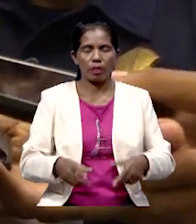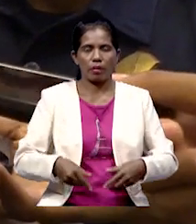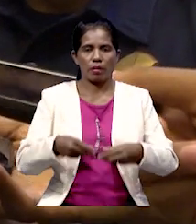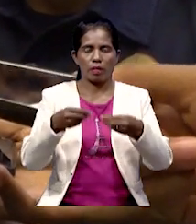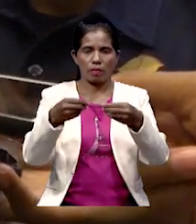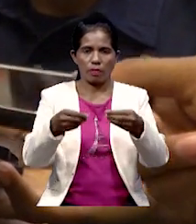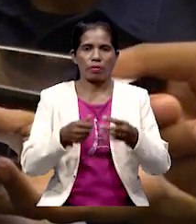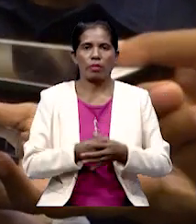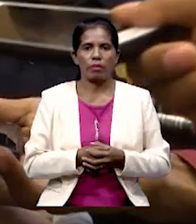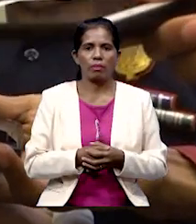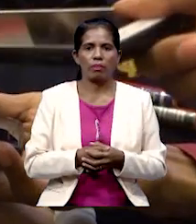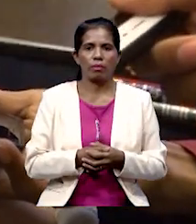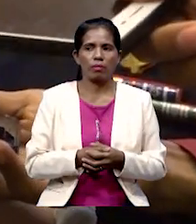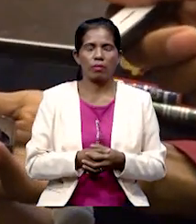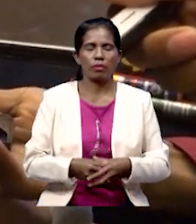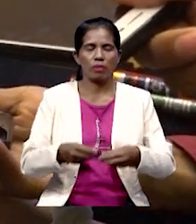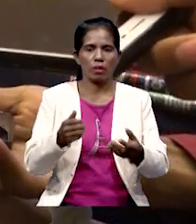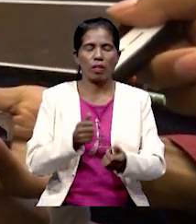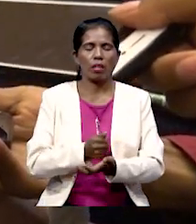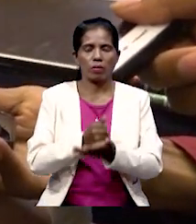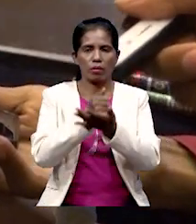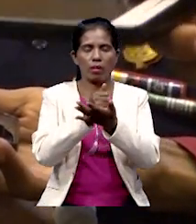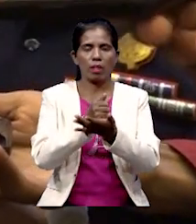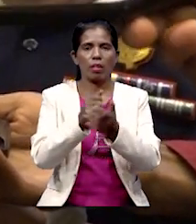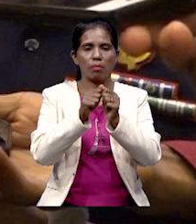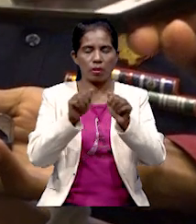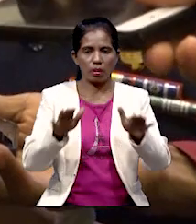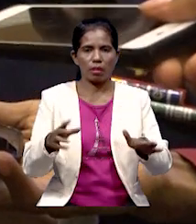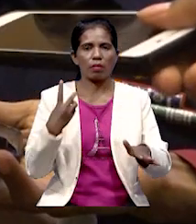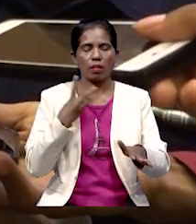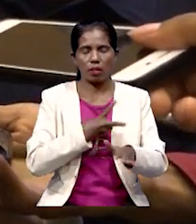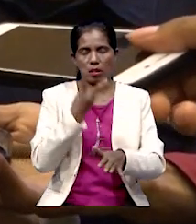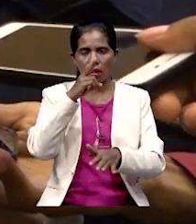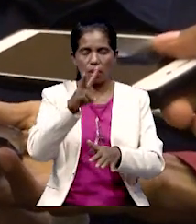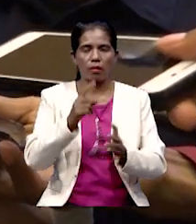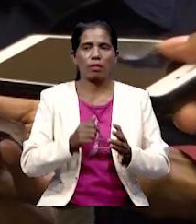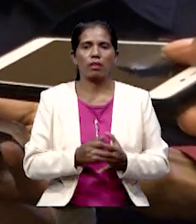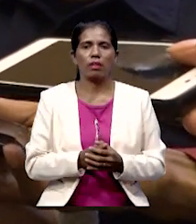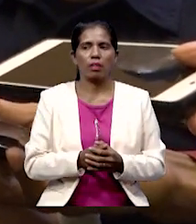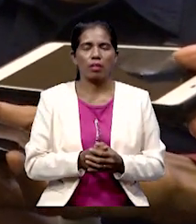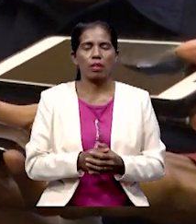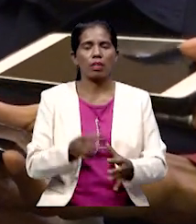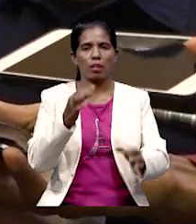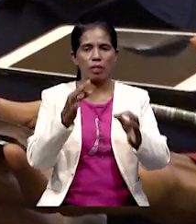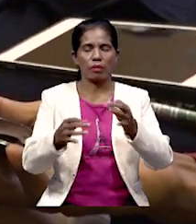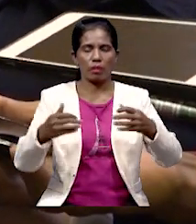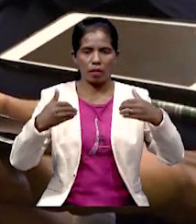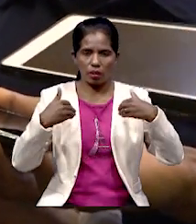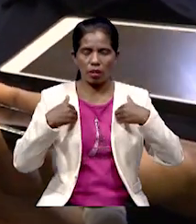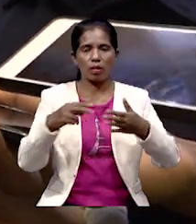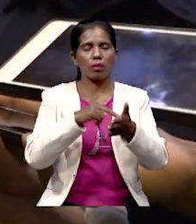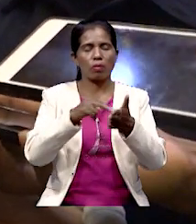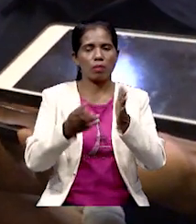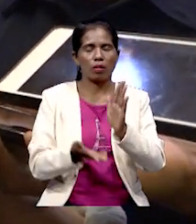vai apoio à administração, né, também que quando se ia ter número universal,